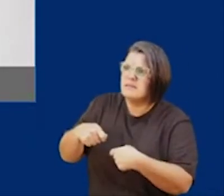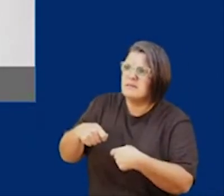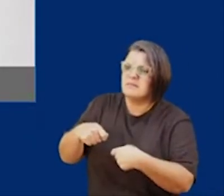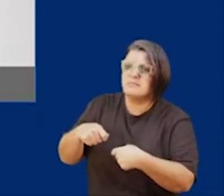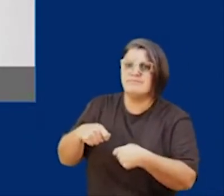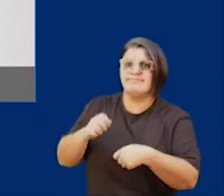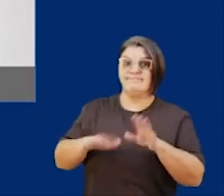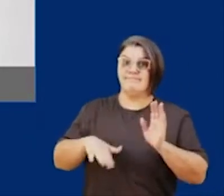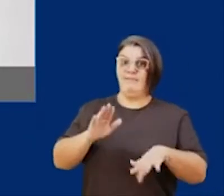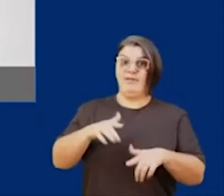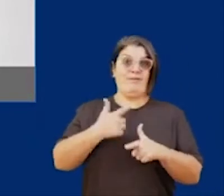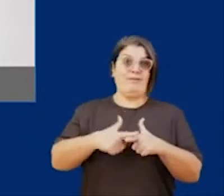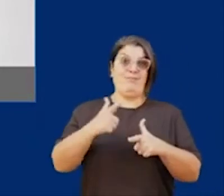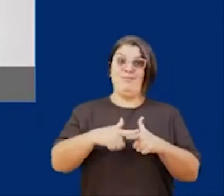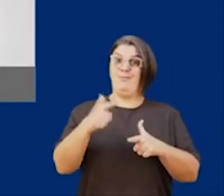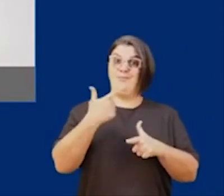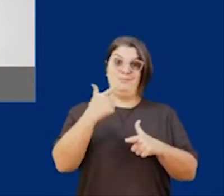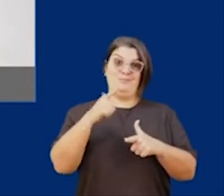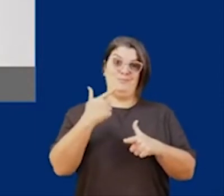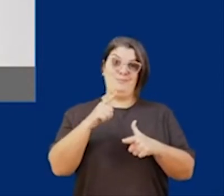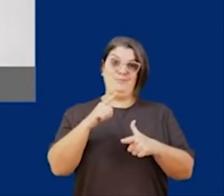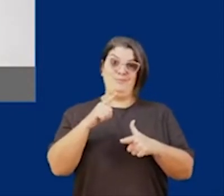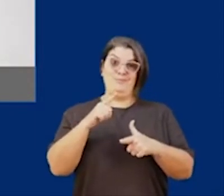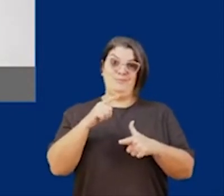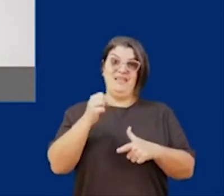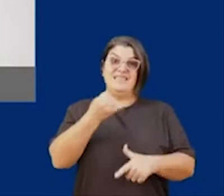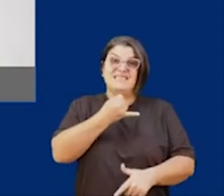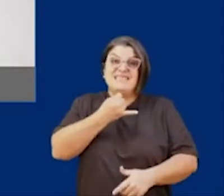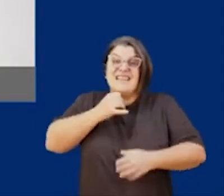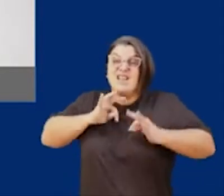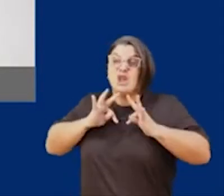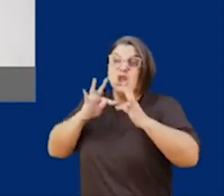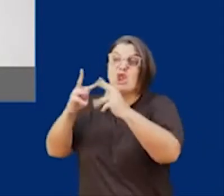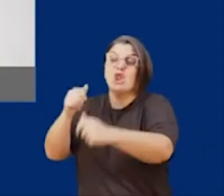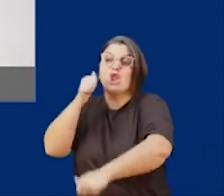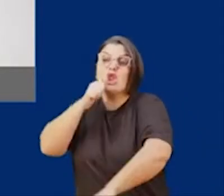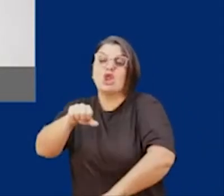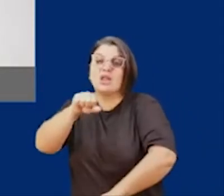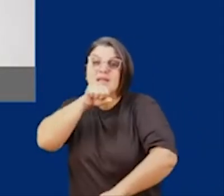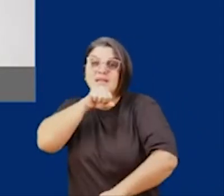resolver. Porque se todas as mães e suas peculiaridades,